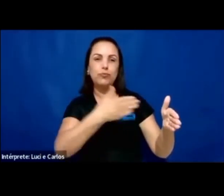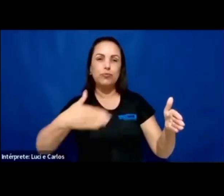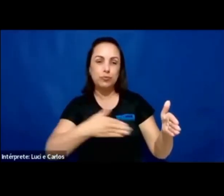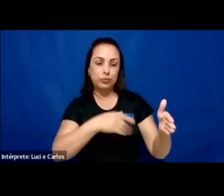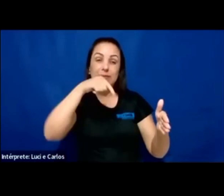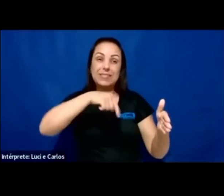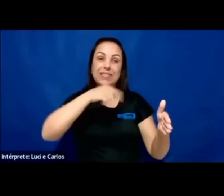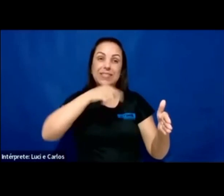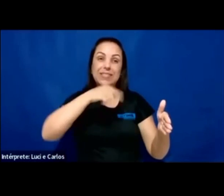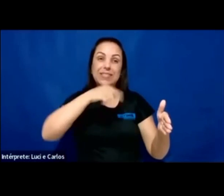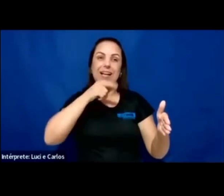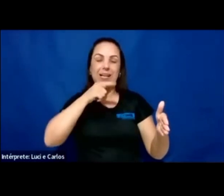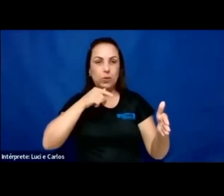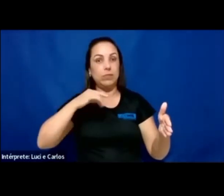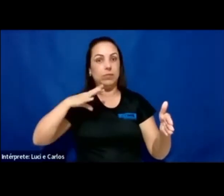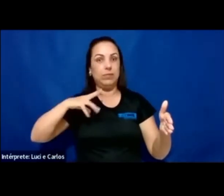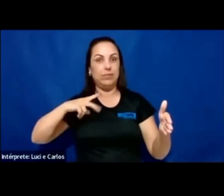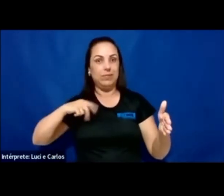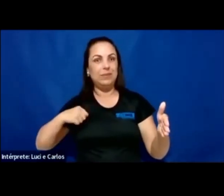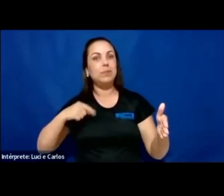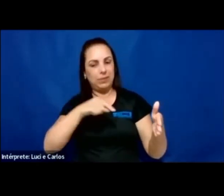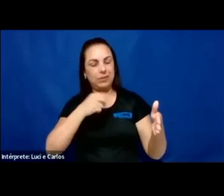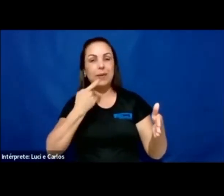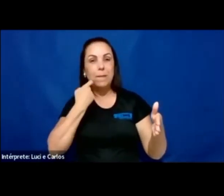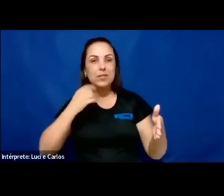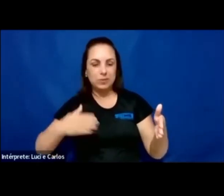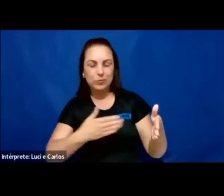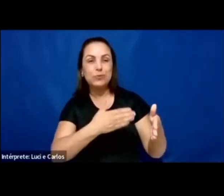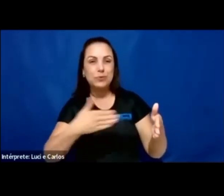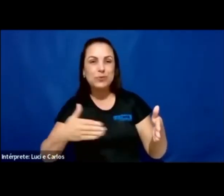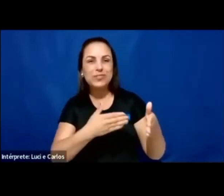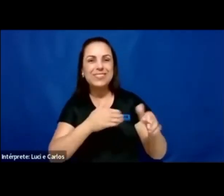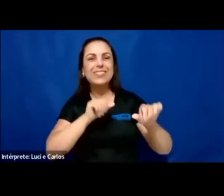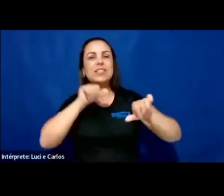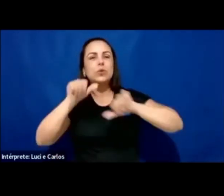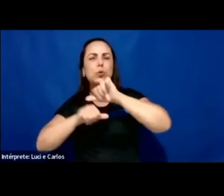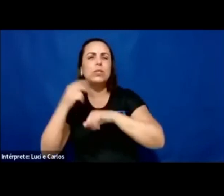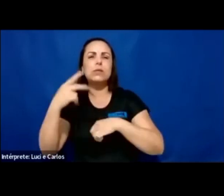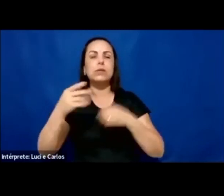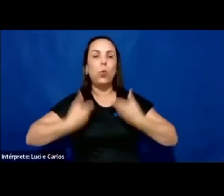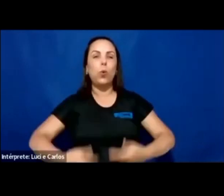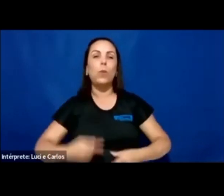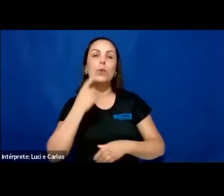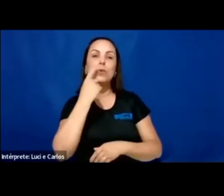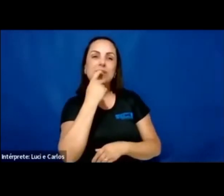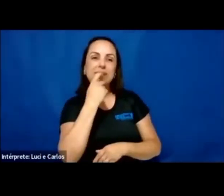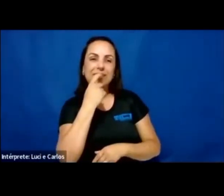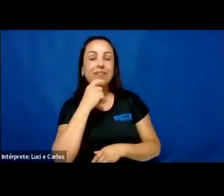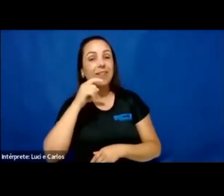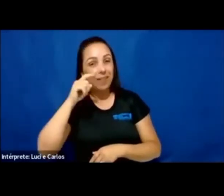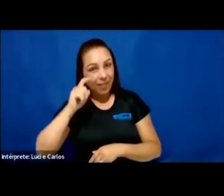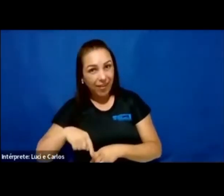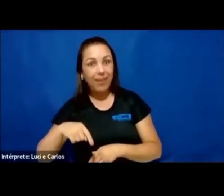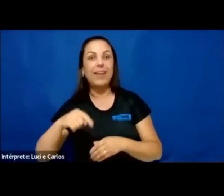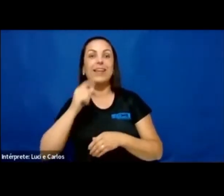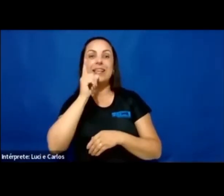é o sangue. E os peixes são as suas células. Quando entra alguma coisa estranha ali dentro daquela água, o peixe corre